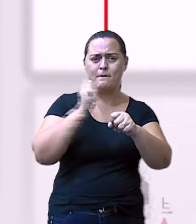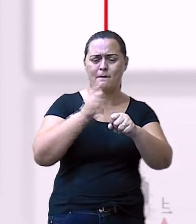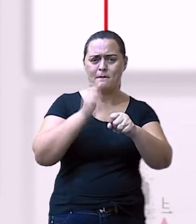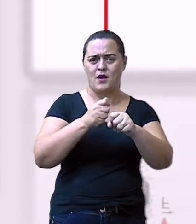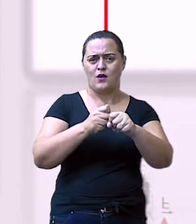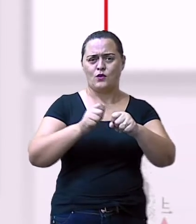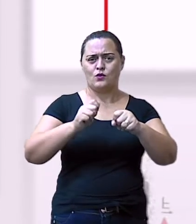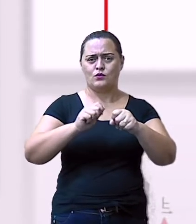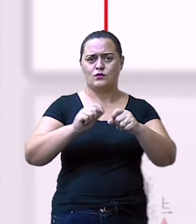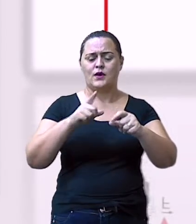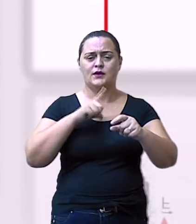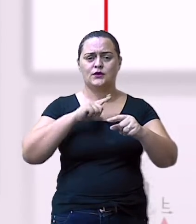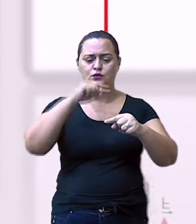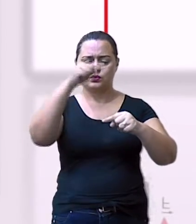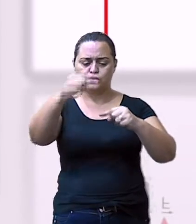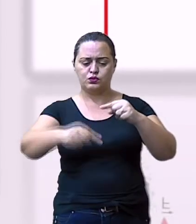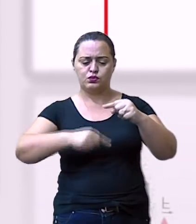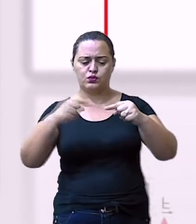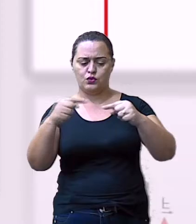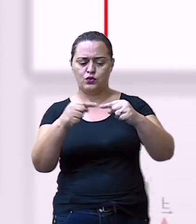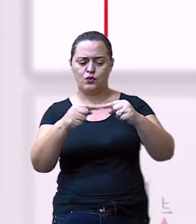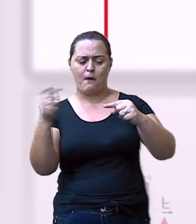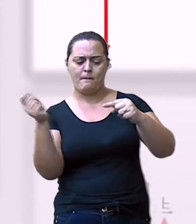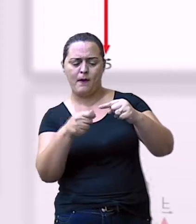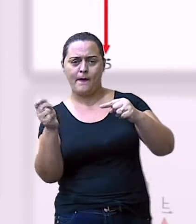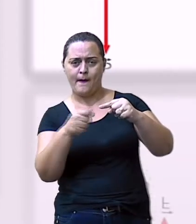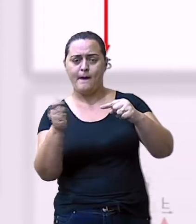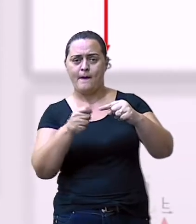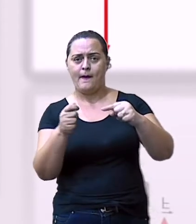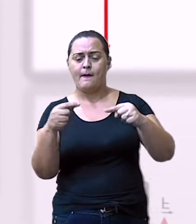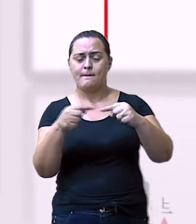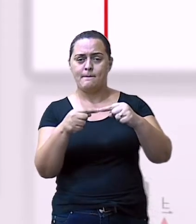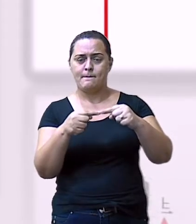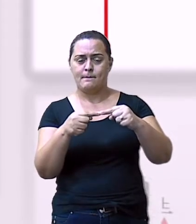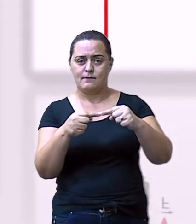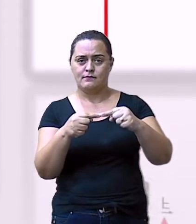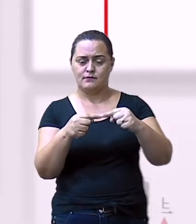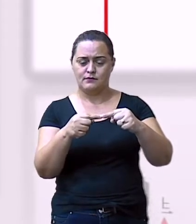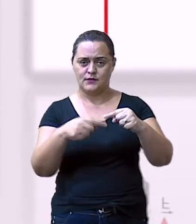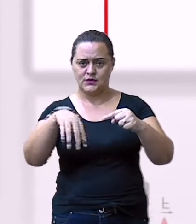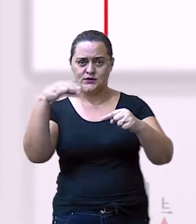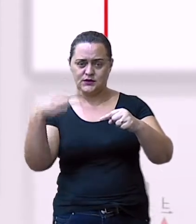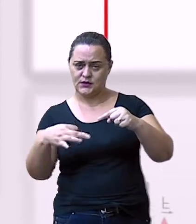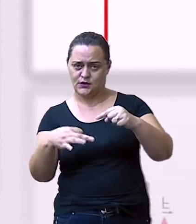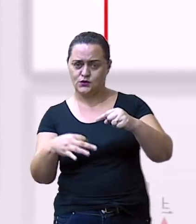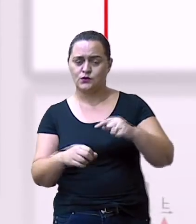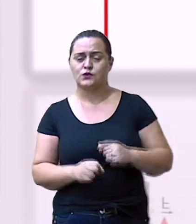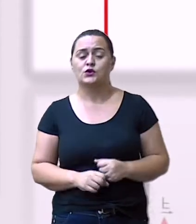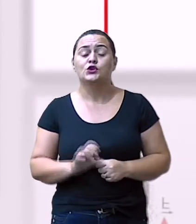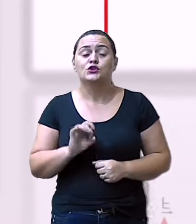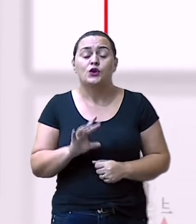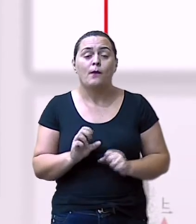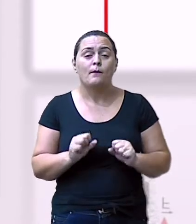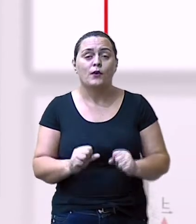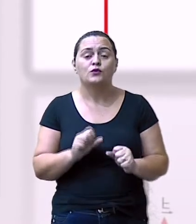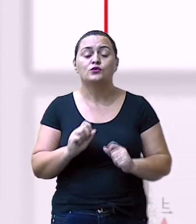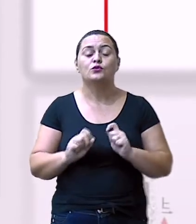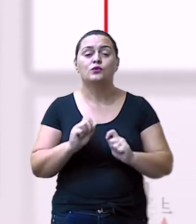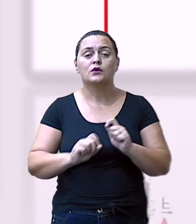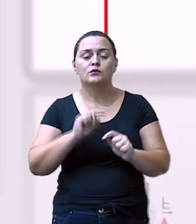prendê-la neste local. Portanto, apresenta apenas movimento de